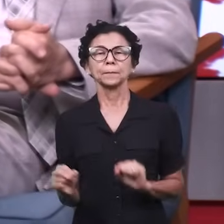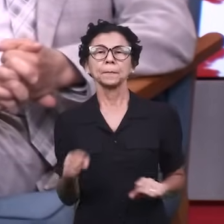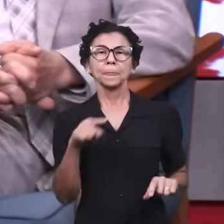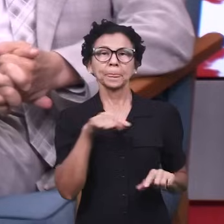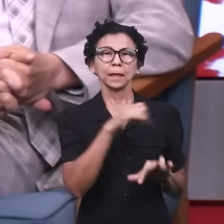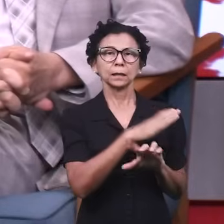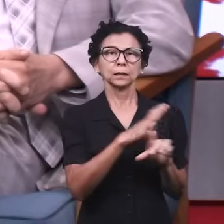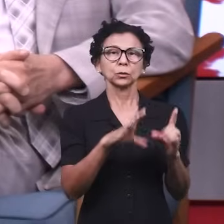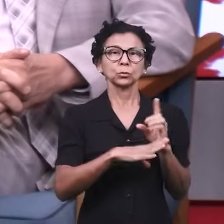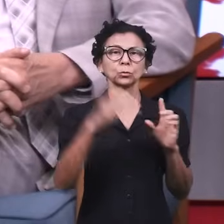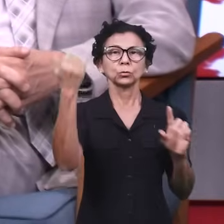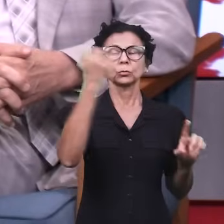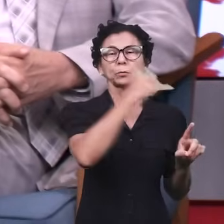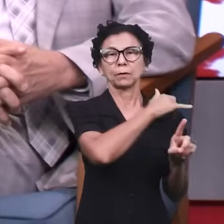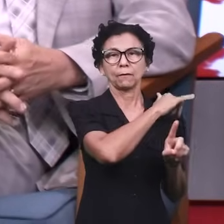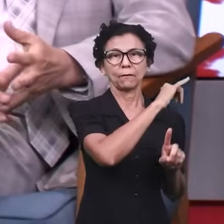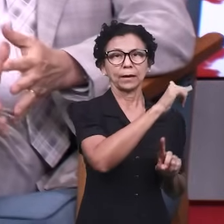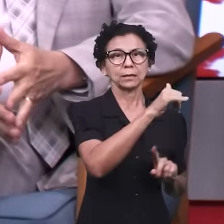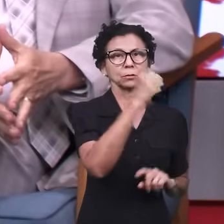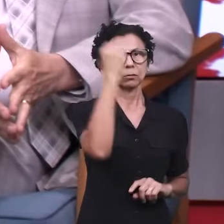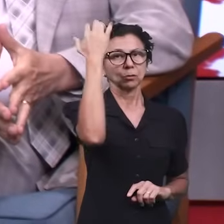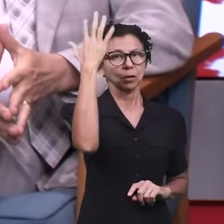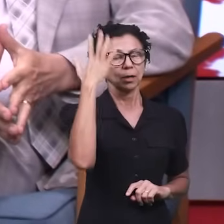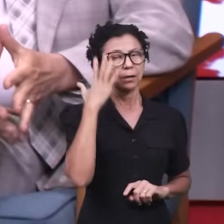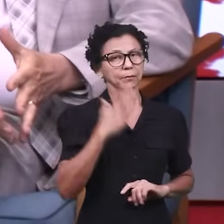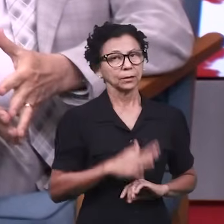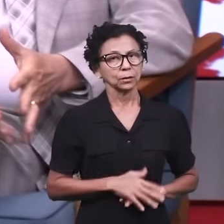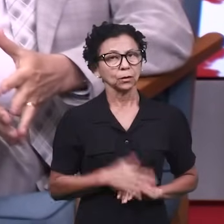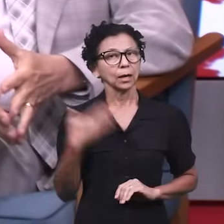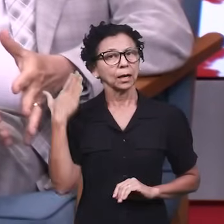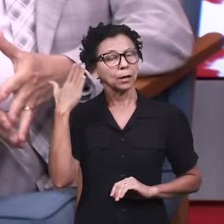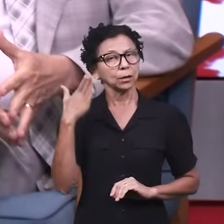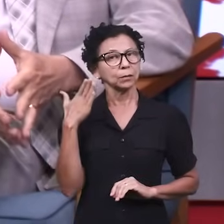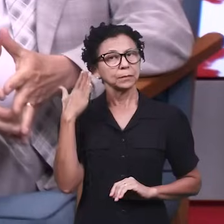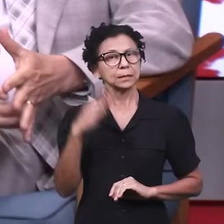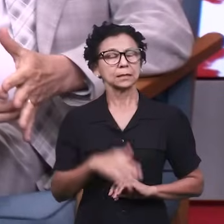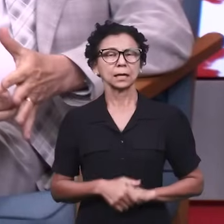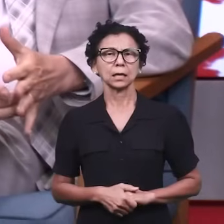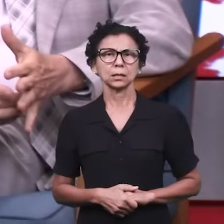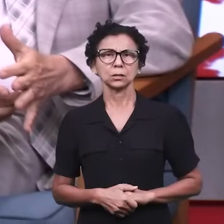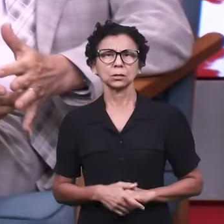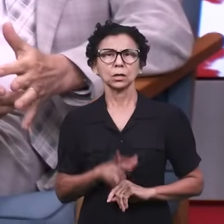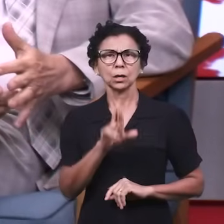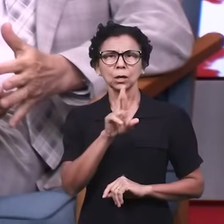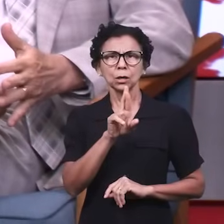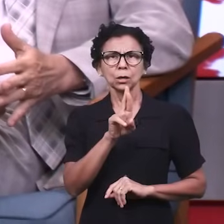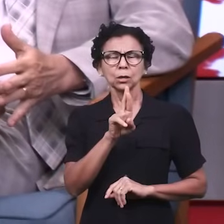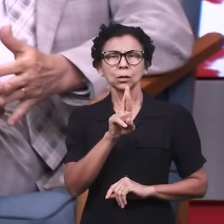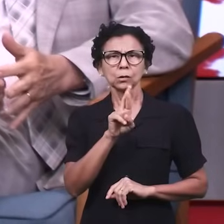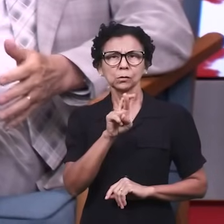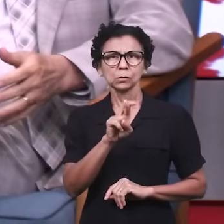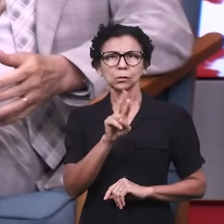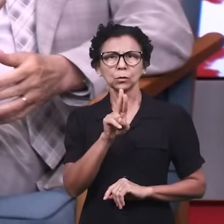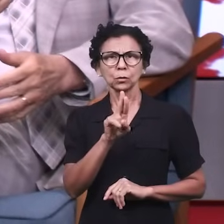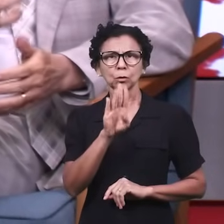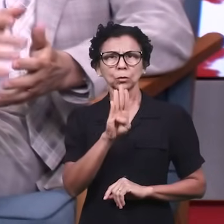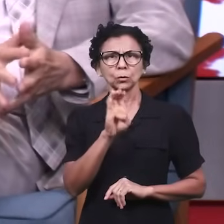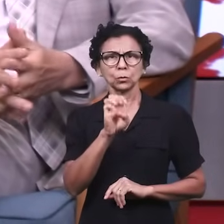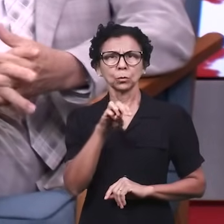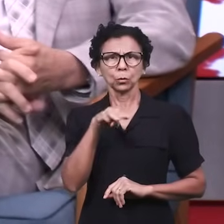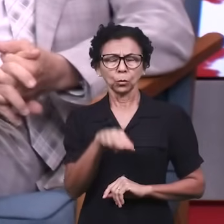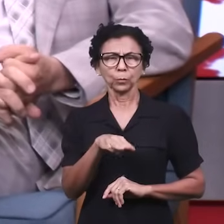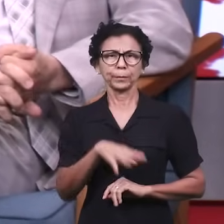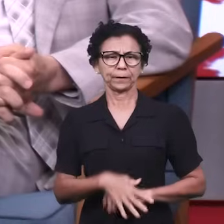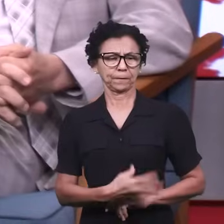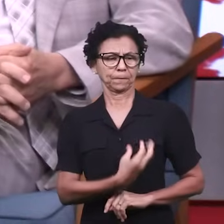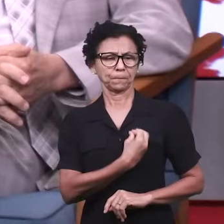que a mensagem seria: viva Rubem e não morra, e sejam muitos os seus dias. Aquele texto